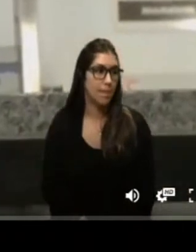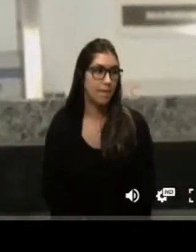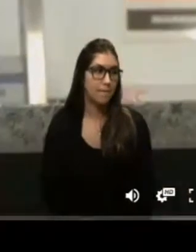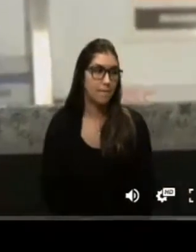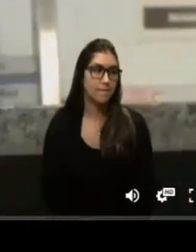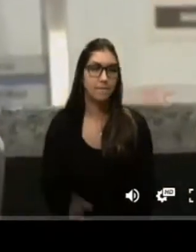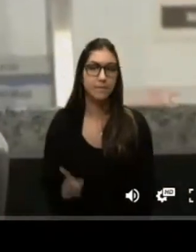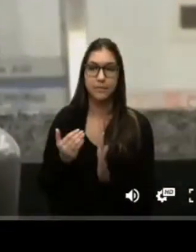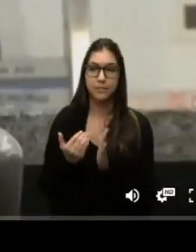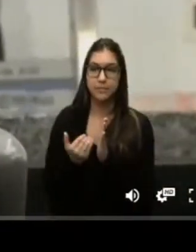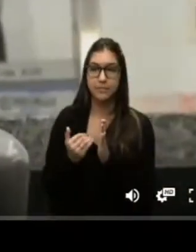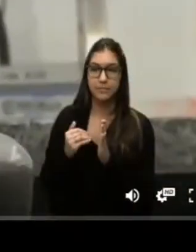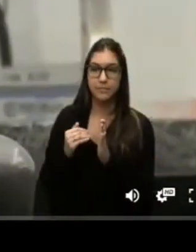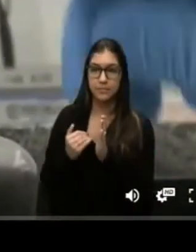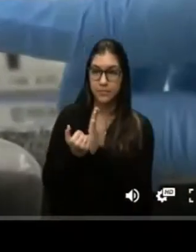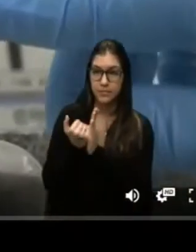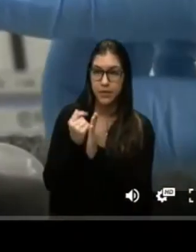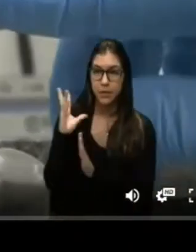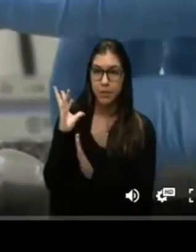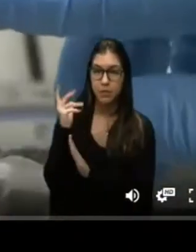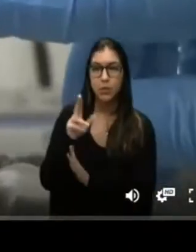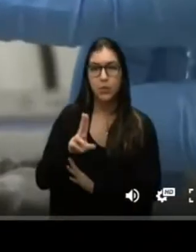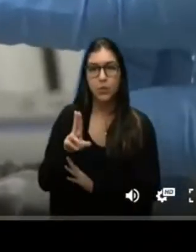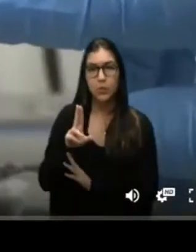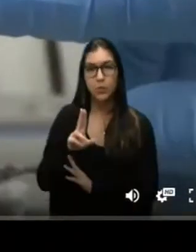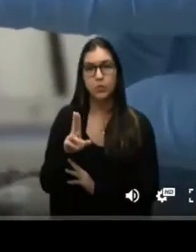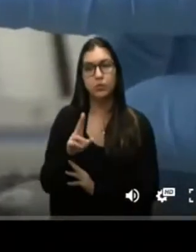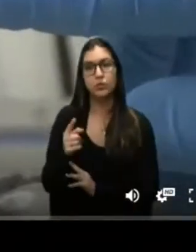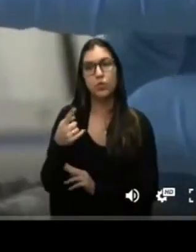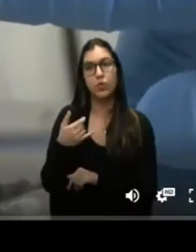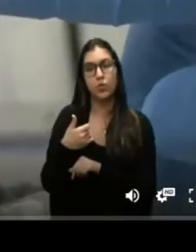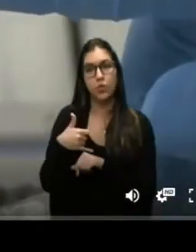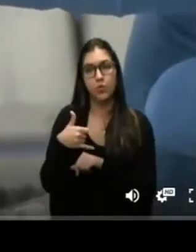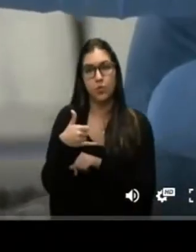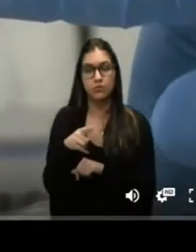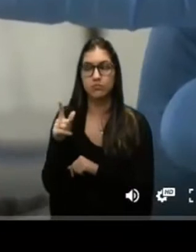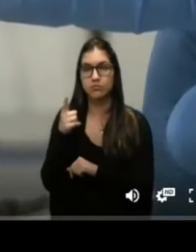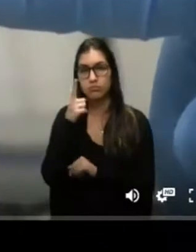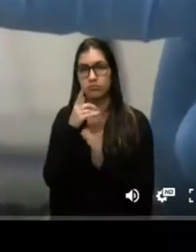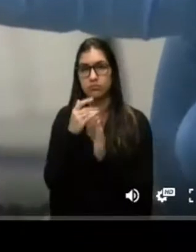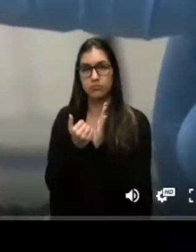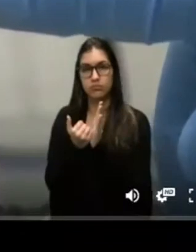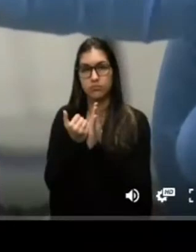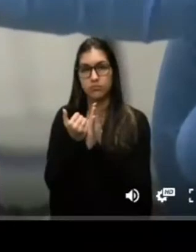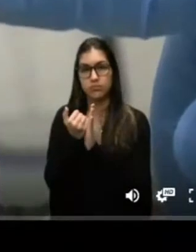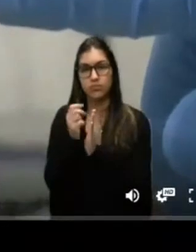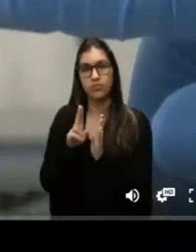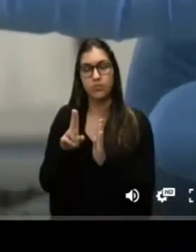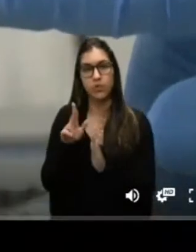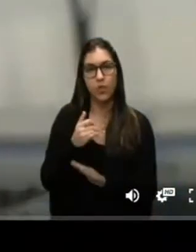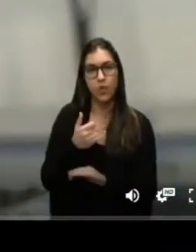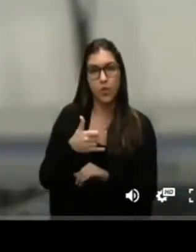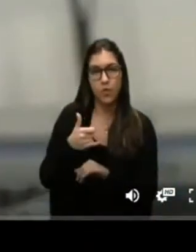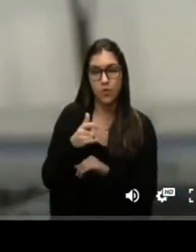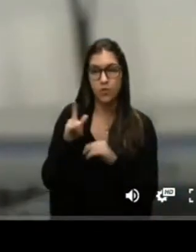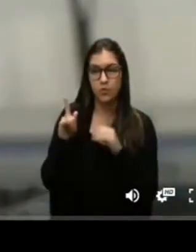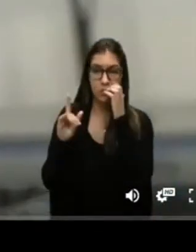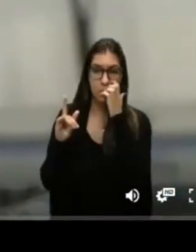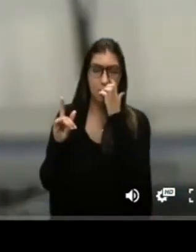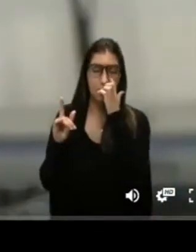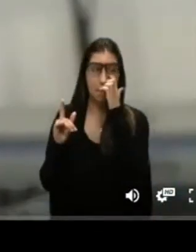a elevação da temperatura através de um óleo. Então ele vai subir na temperatura através de um óleo. A temperatura inicial que ele